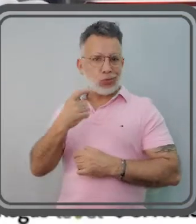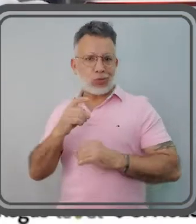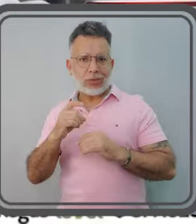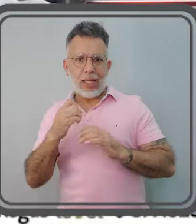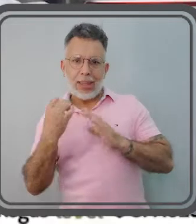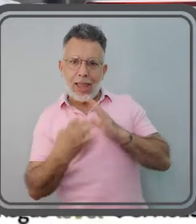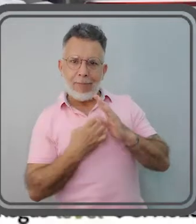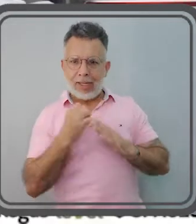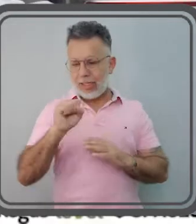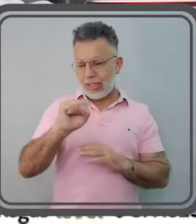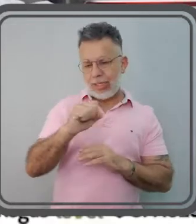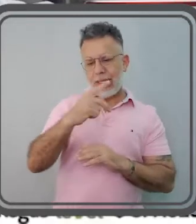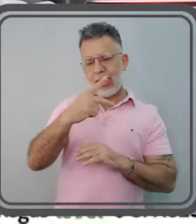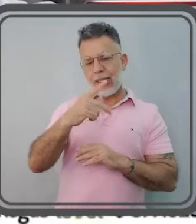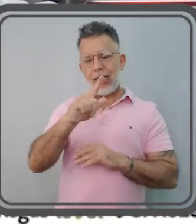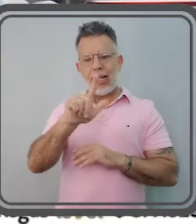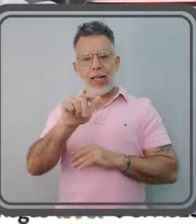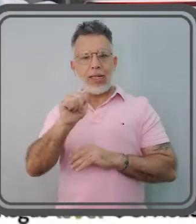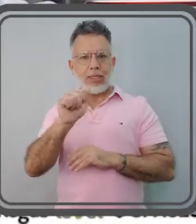poder...